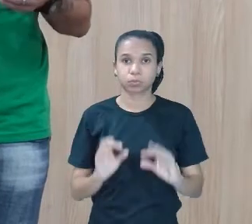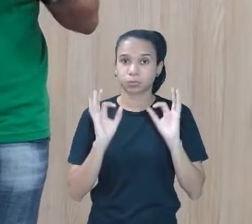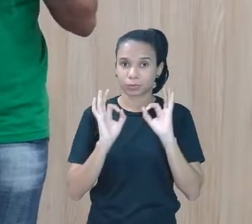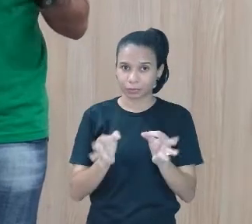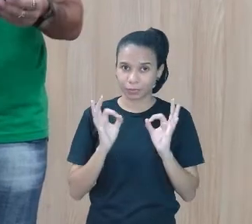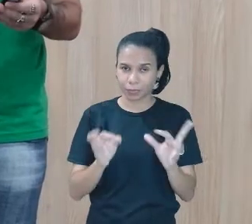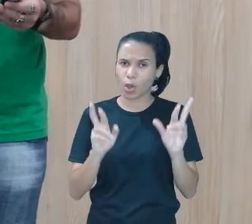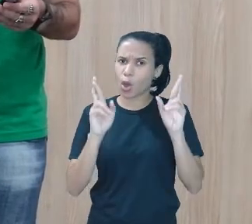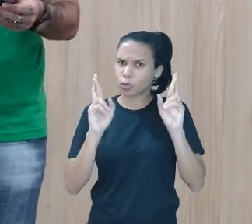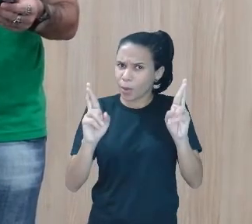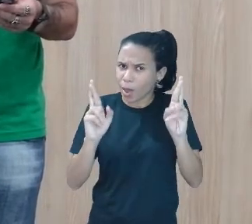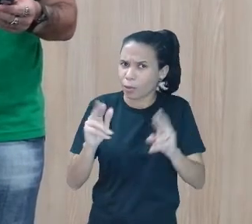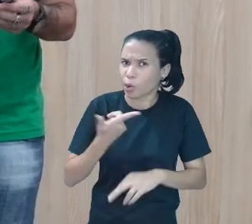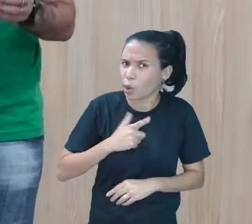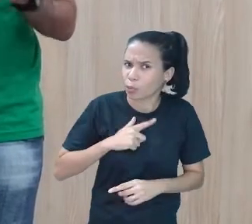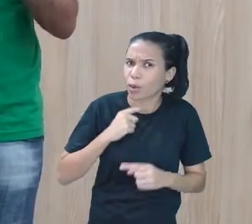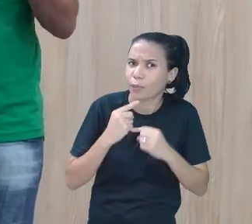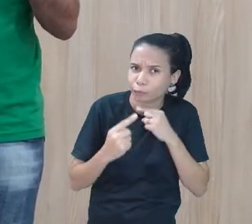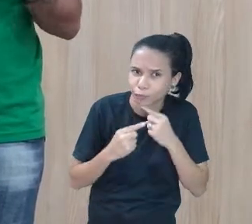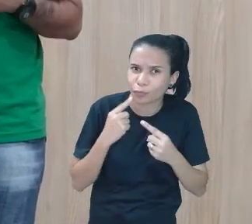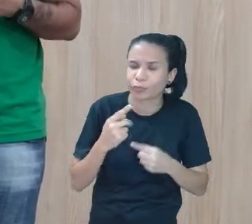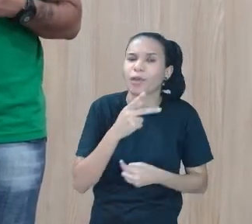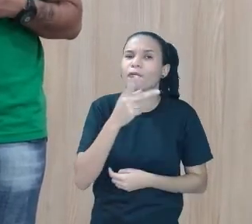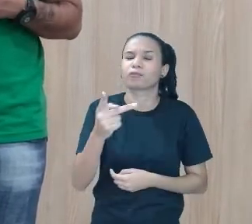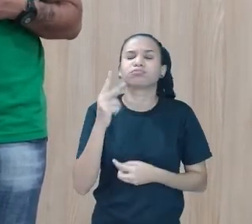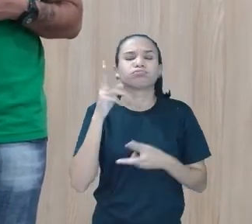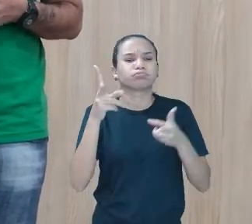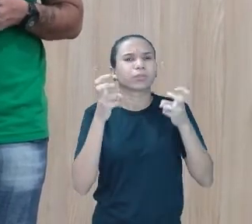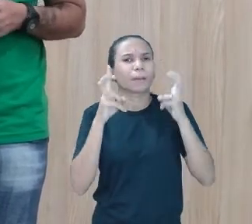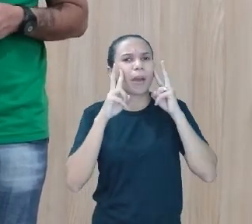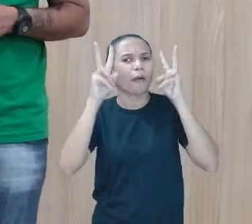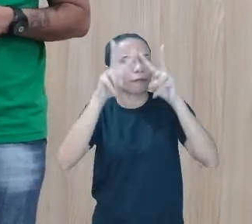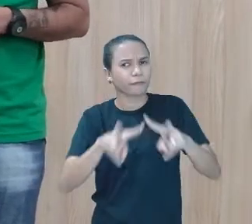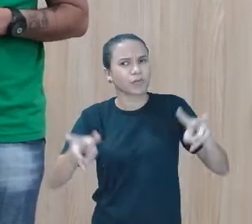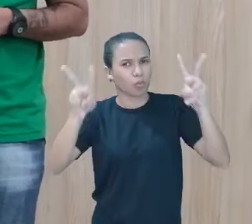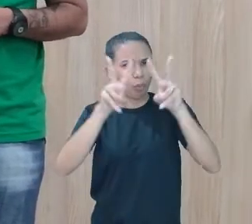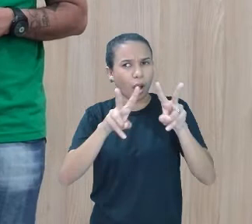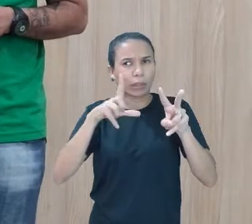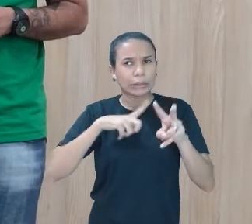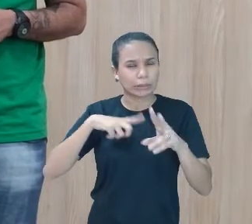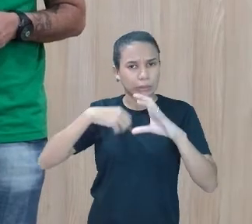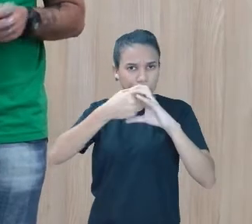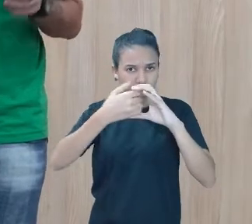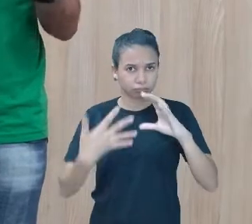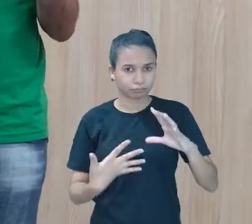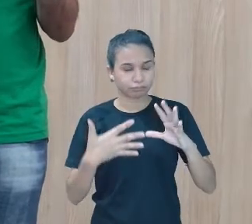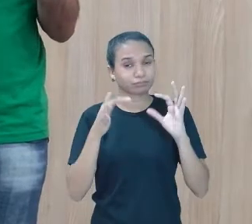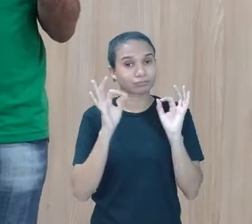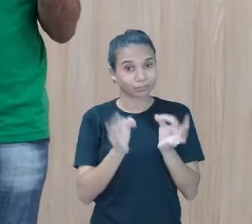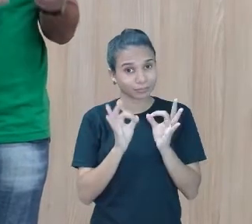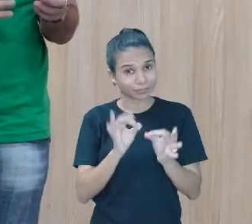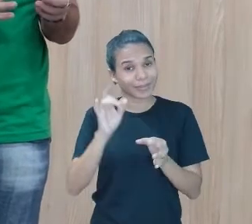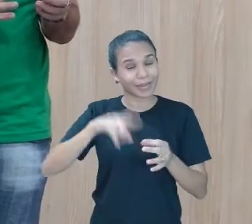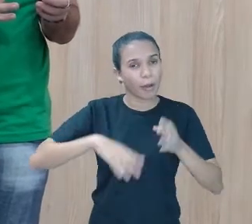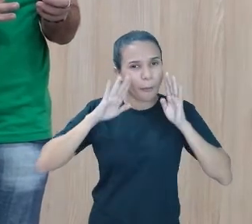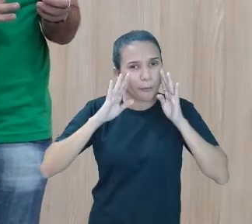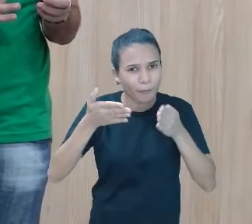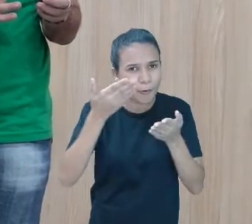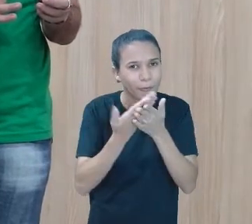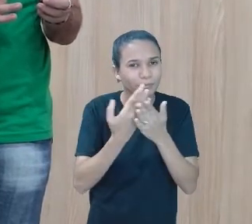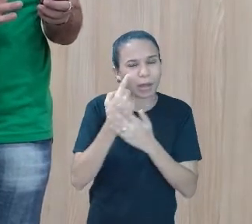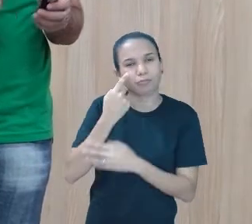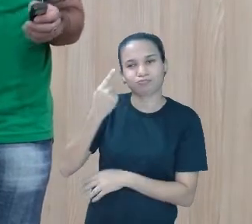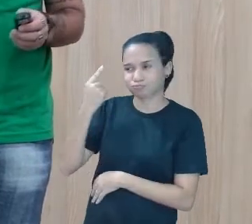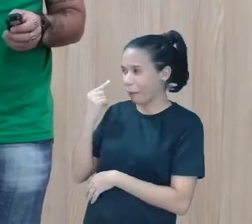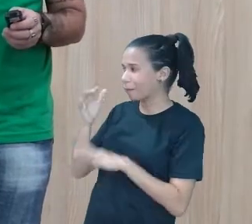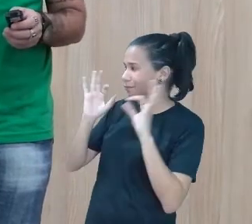certo? Espero que não tenha ficado dúvida aí, que você visualmente consegue perceber isso daí. E foi o foco da nossa